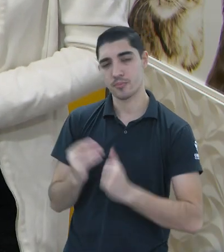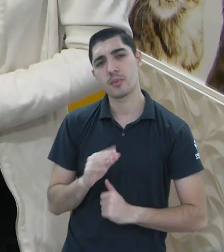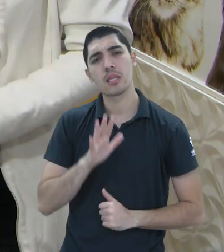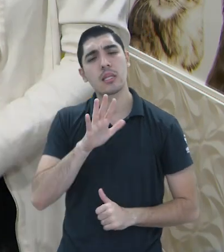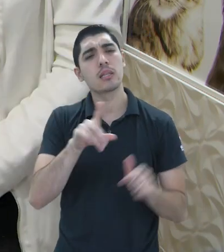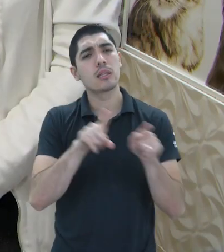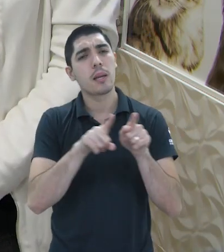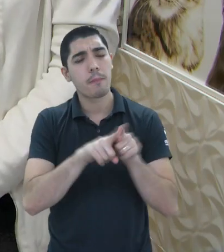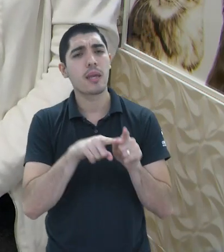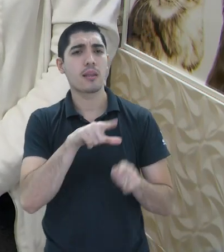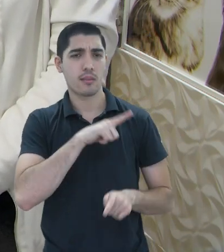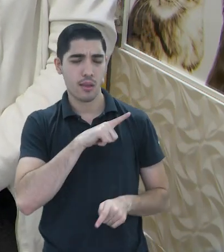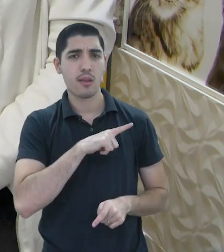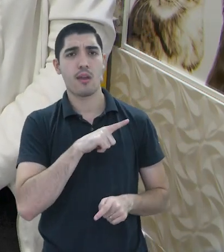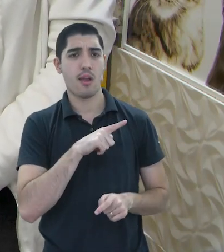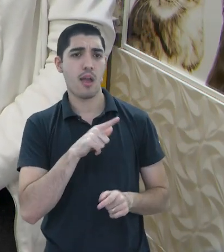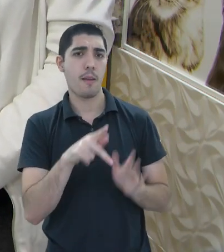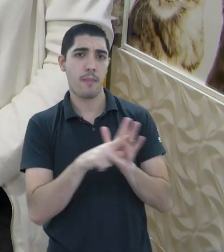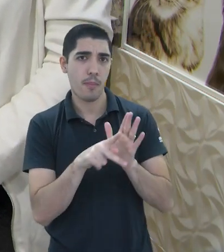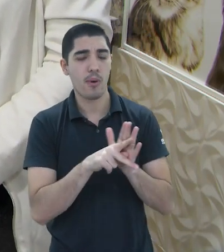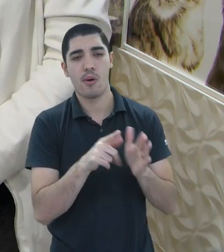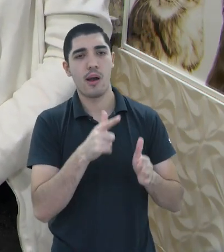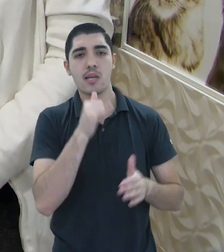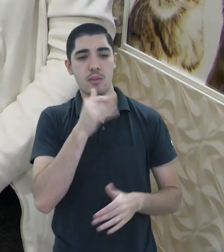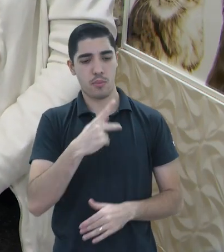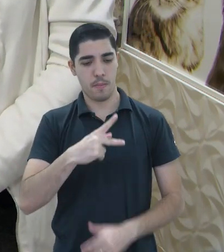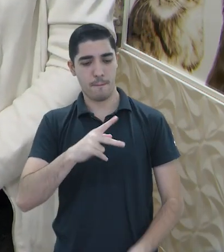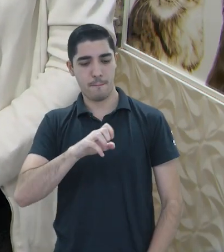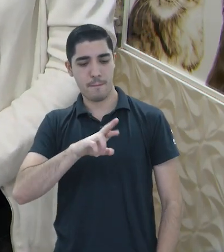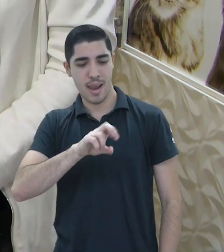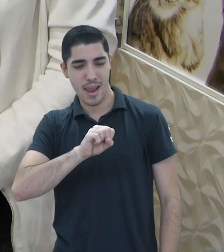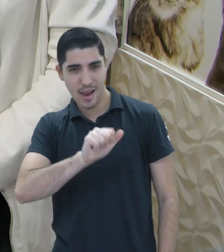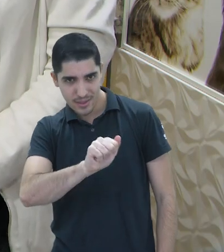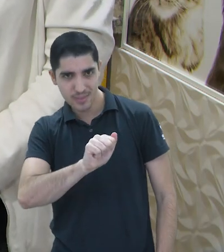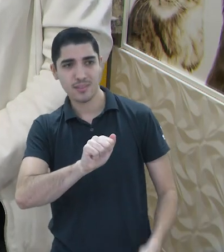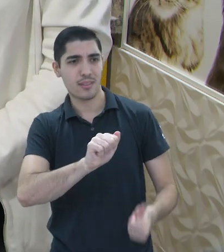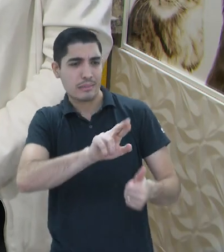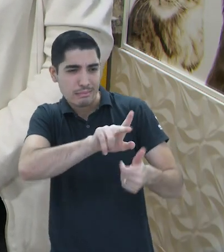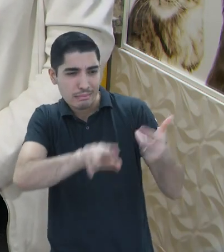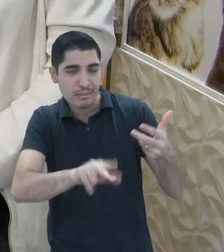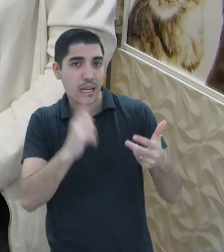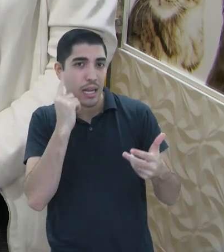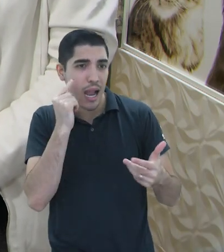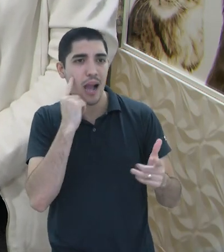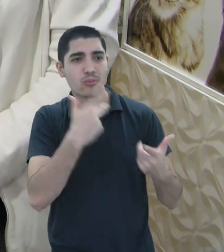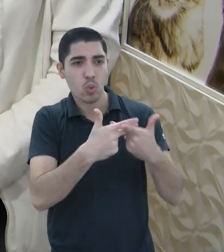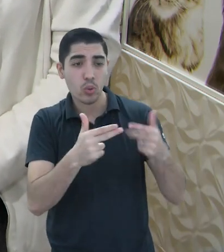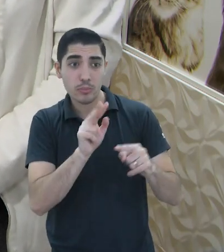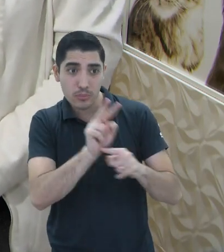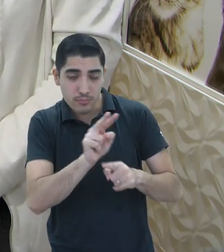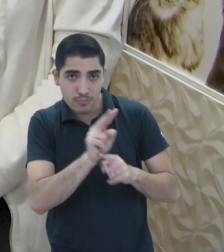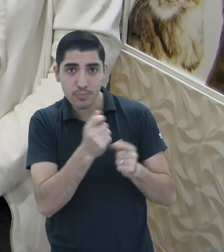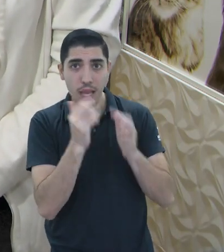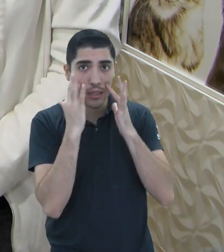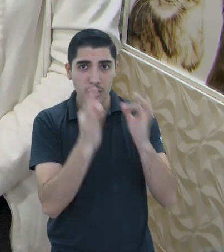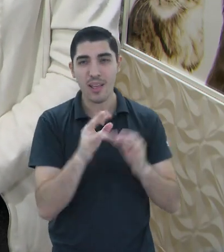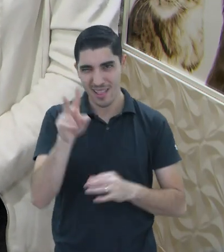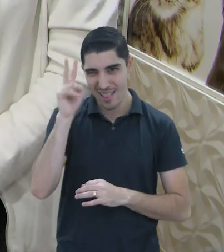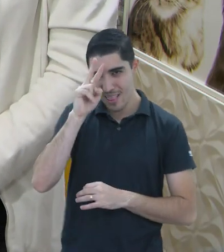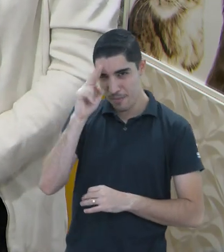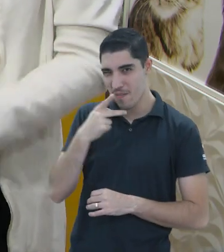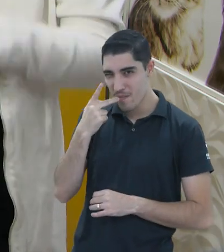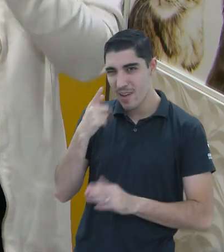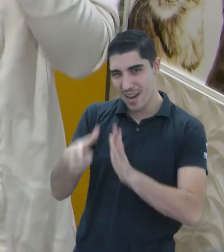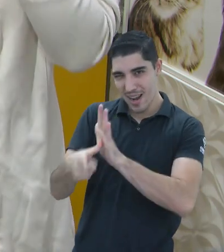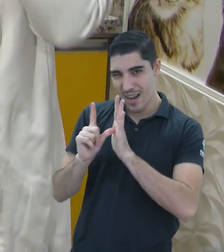nos cães, a gente tem raças de gatos também braquicefálicas, né? O Pérsia, por exemplo, Os exóticos. também exige mais atenção.